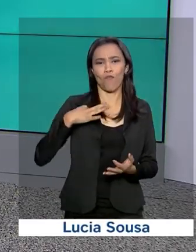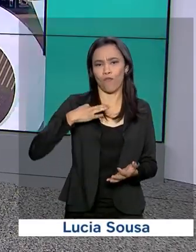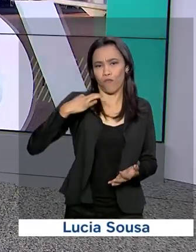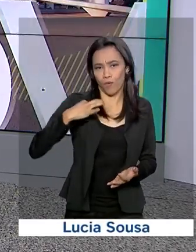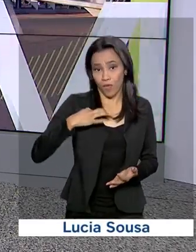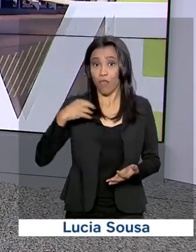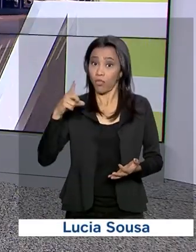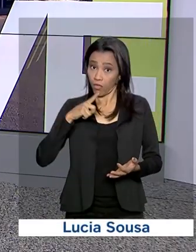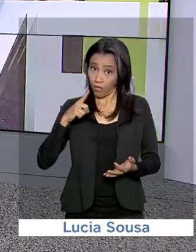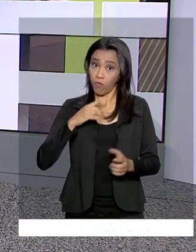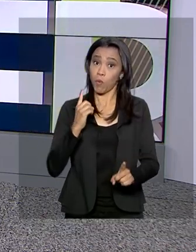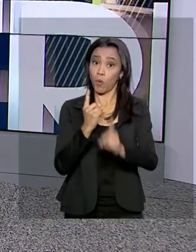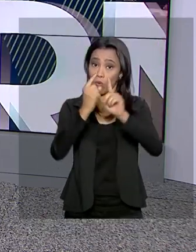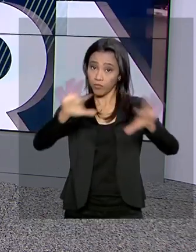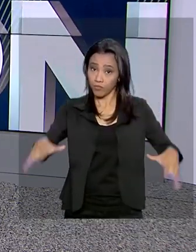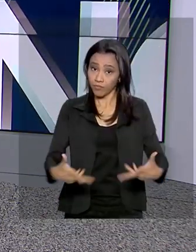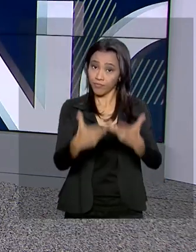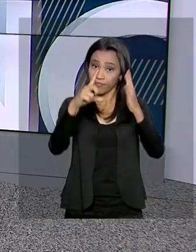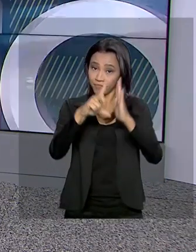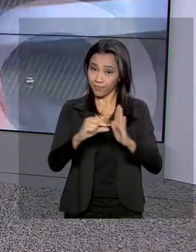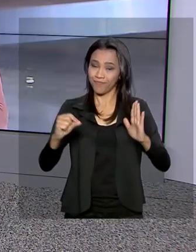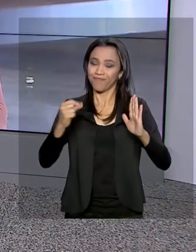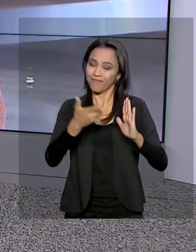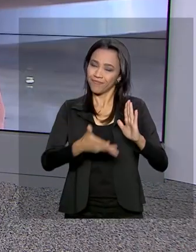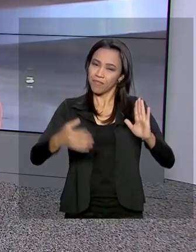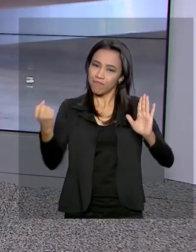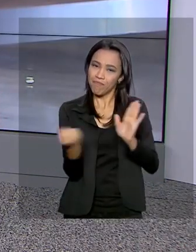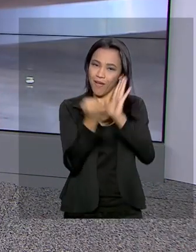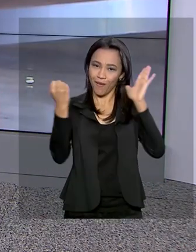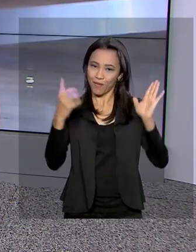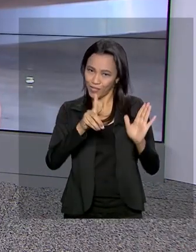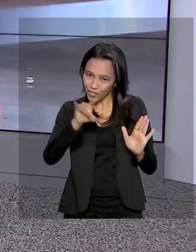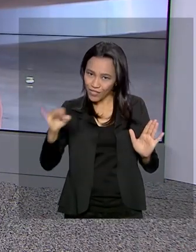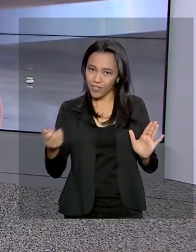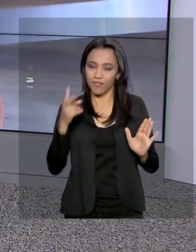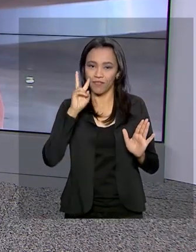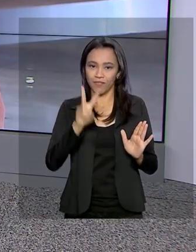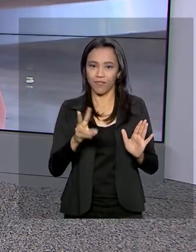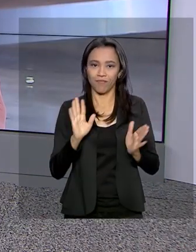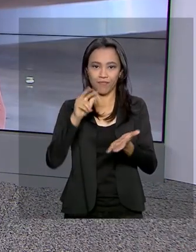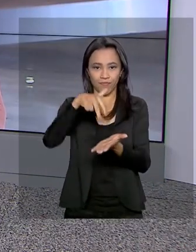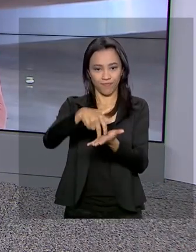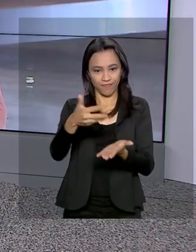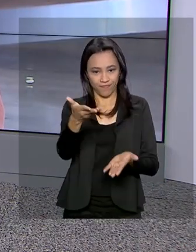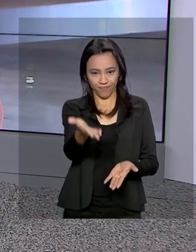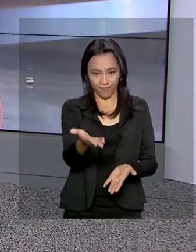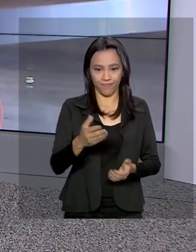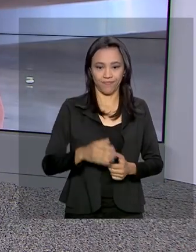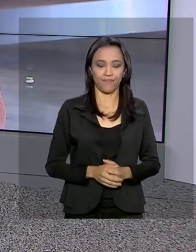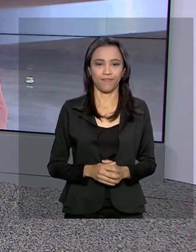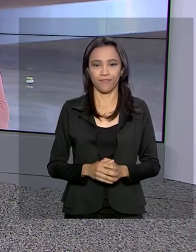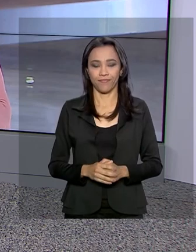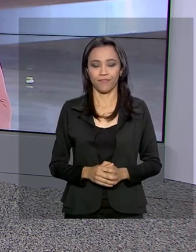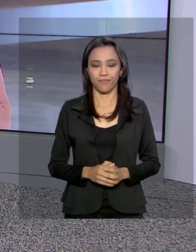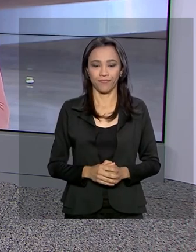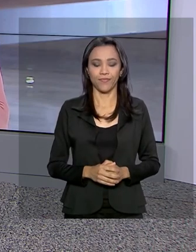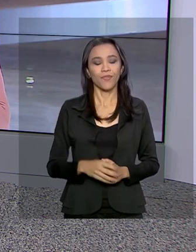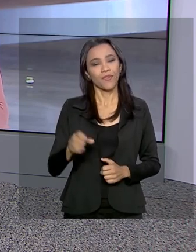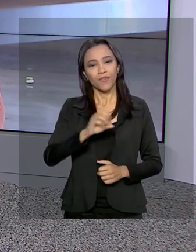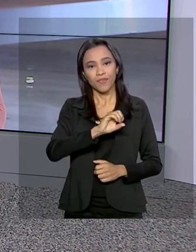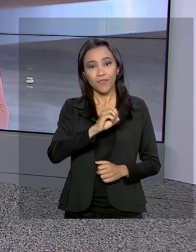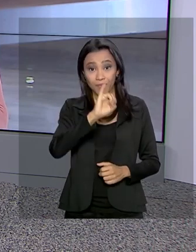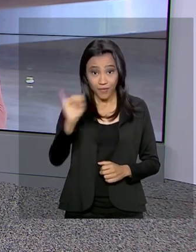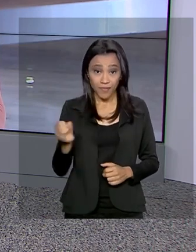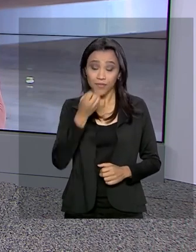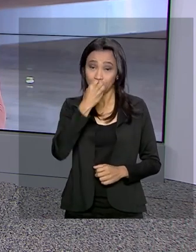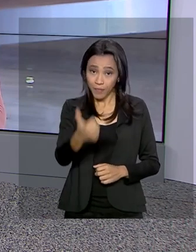Palácio do Planalto marcou a data. Nós vamos até lá falar com a repórter Daniele Popov. Olá, Dani. Oi, Roberto,